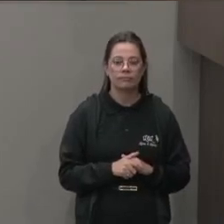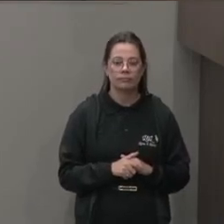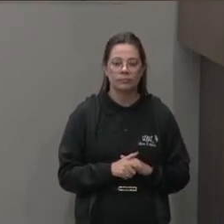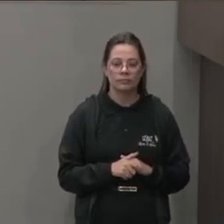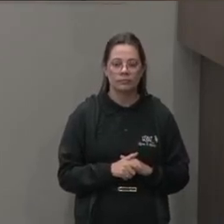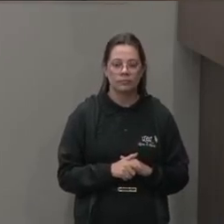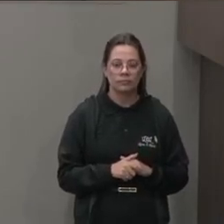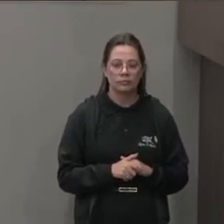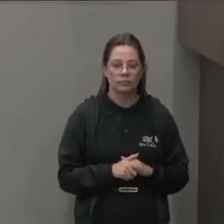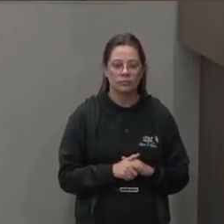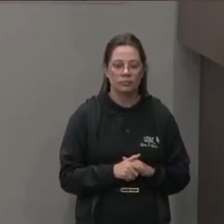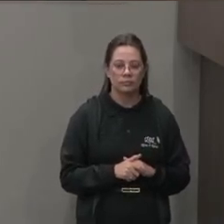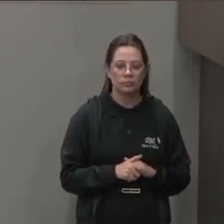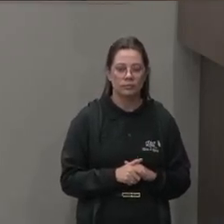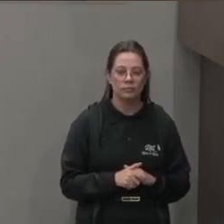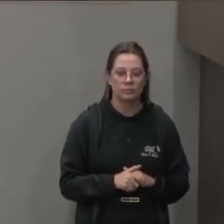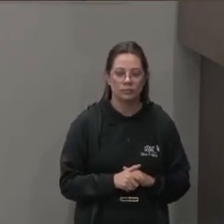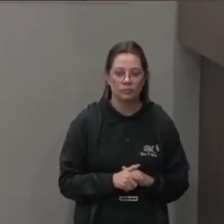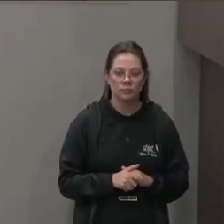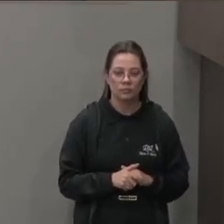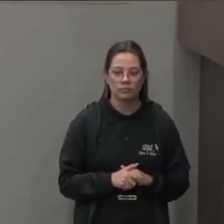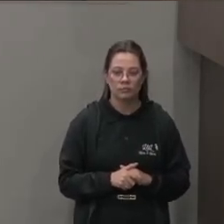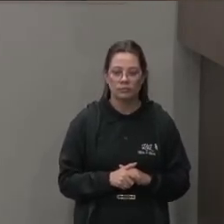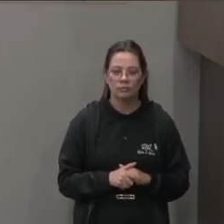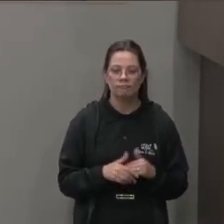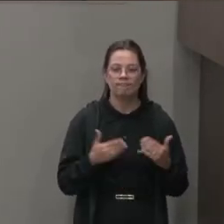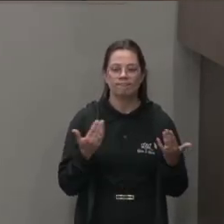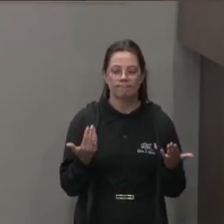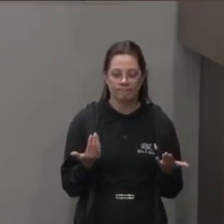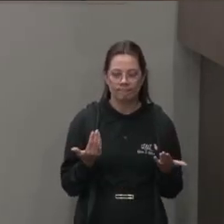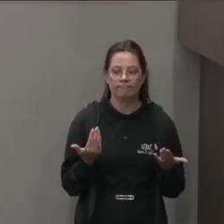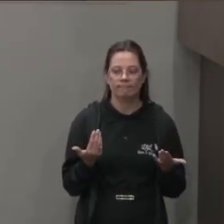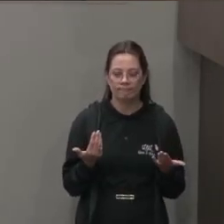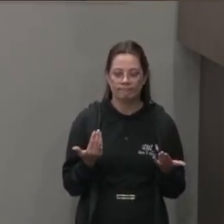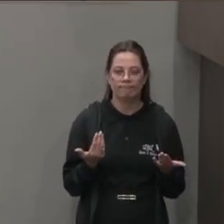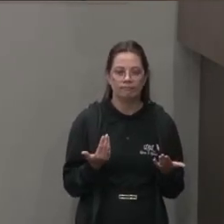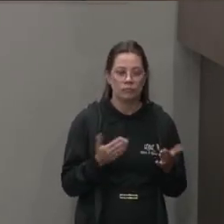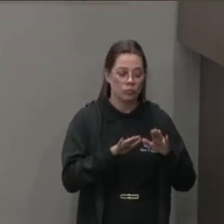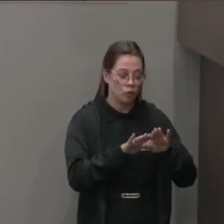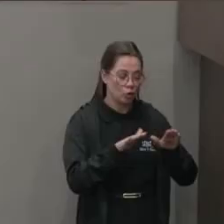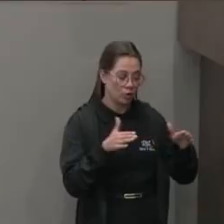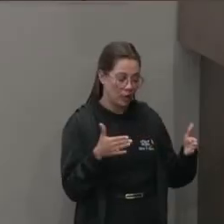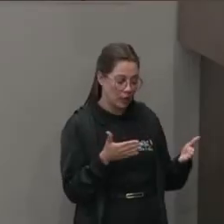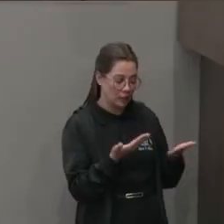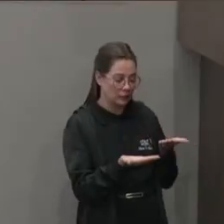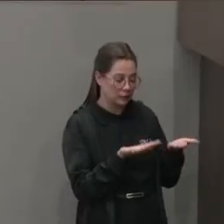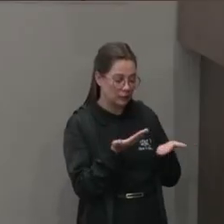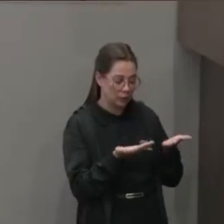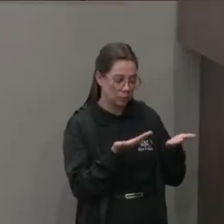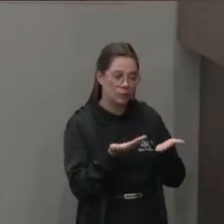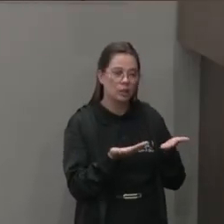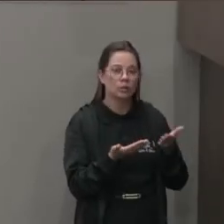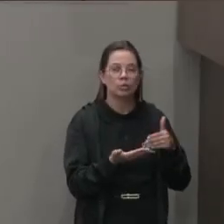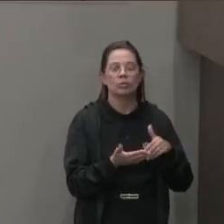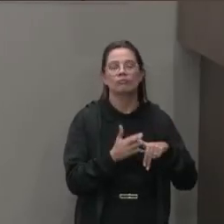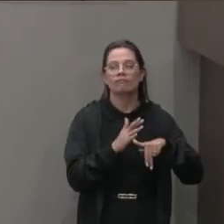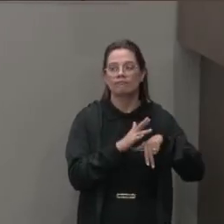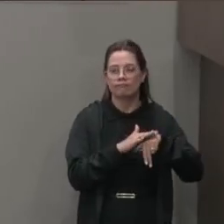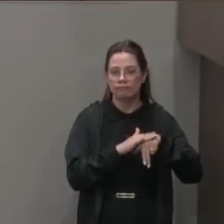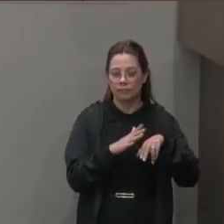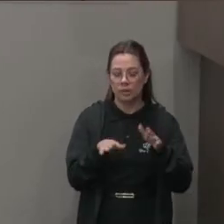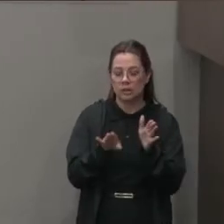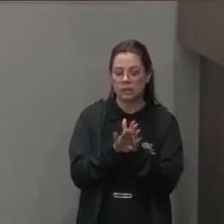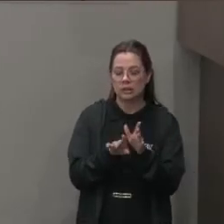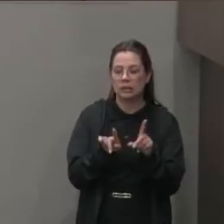né? Acredito que se estiver na unidade, na recepção, né, ou no balcão de atendimento, melhor dizendo, que é mais protegido, acredito